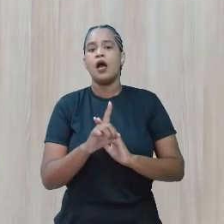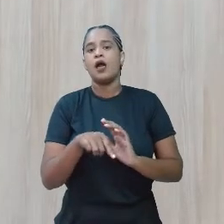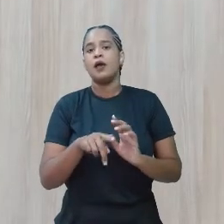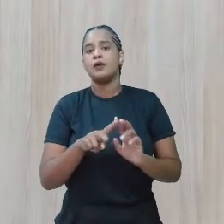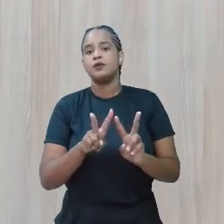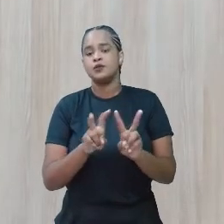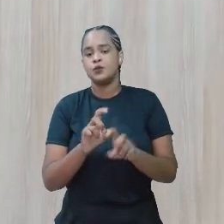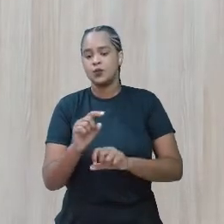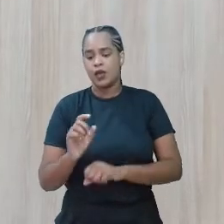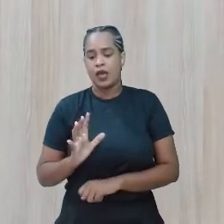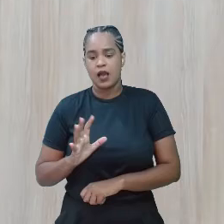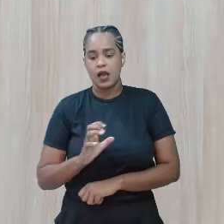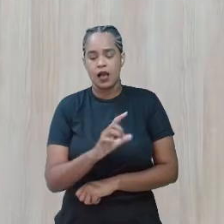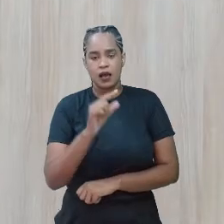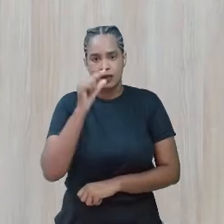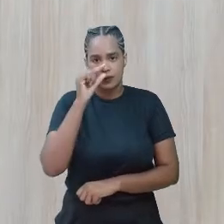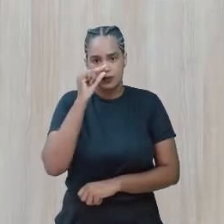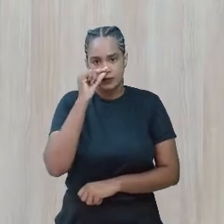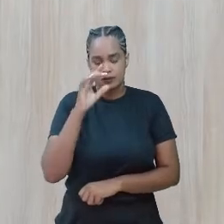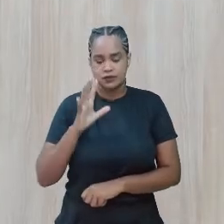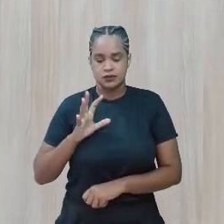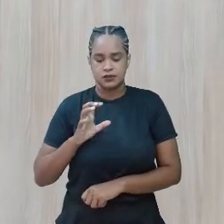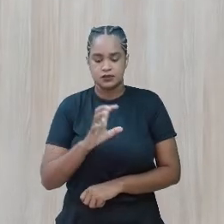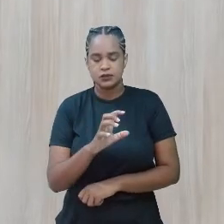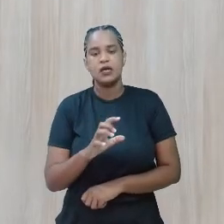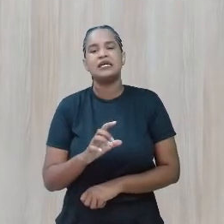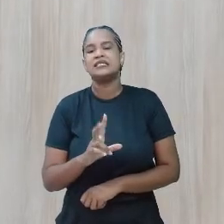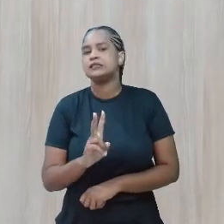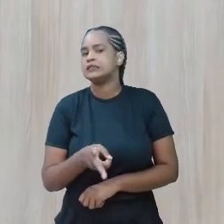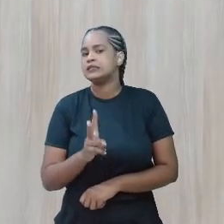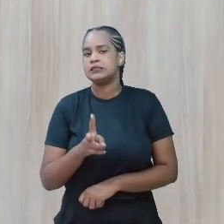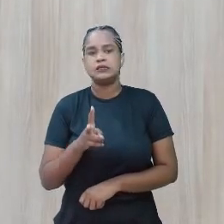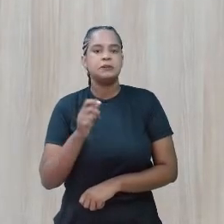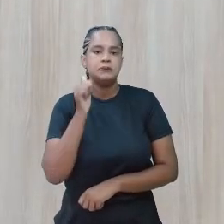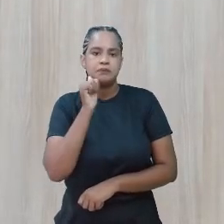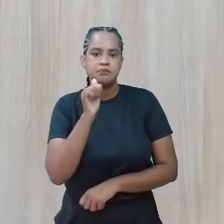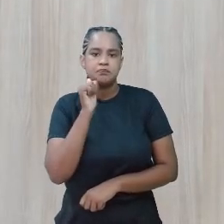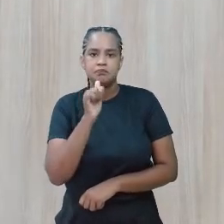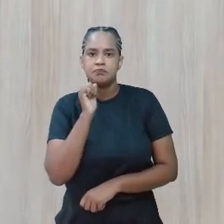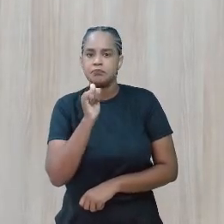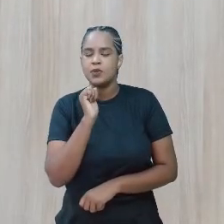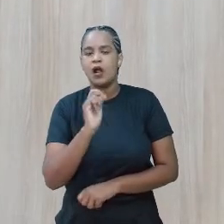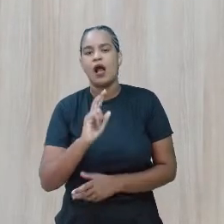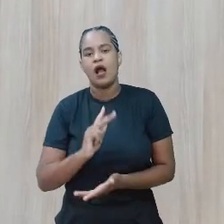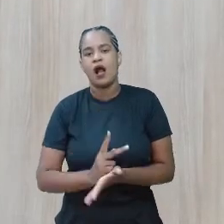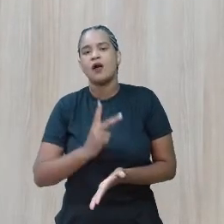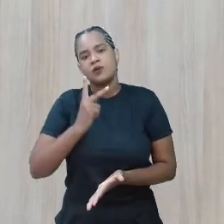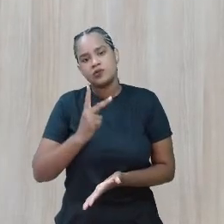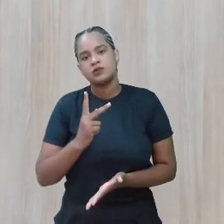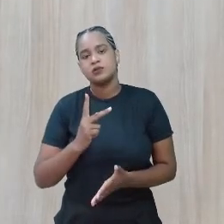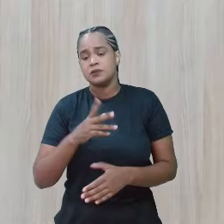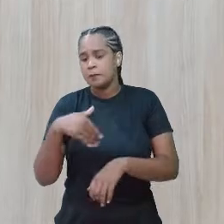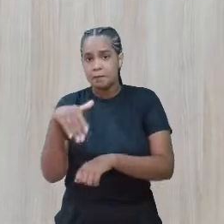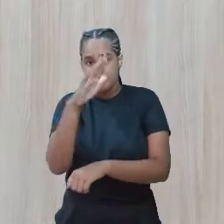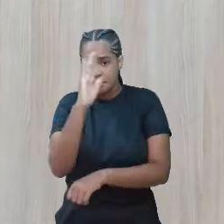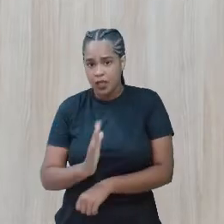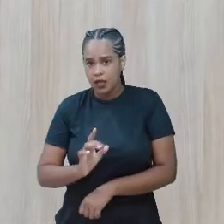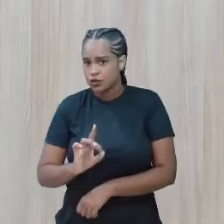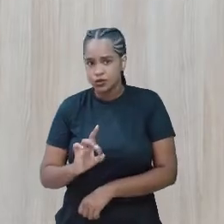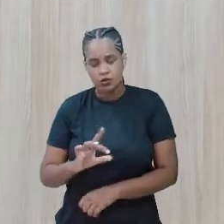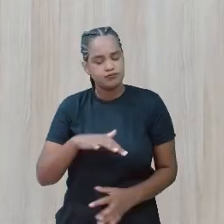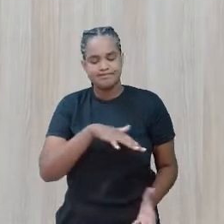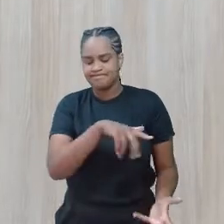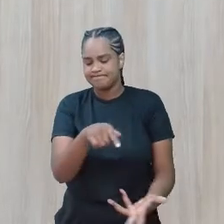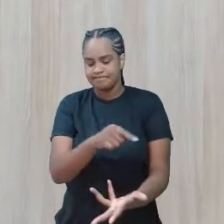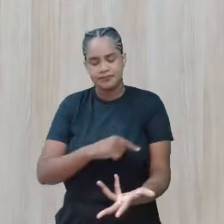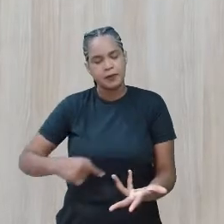tipos de doença que mais acomete as mulheres, que mais mata as mulheres, não só no Brasil como no mundo. E aqui